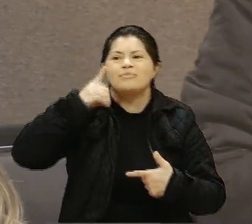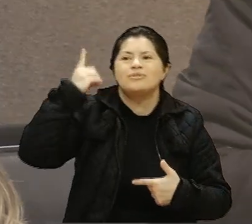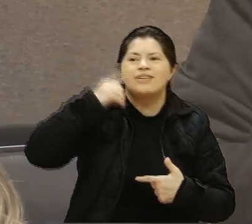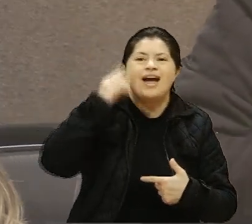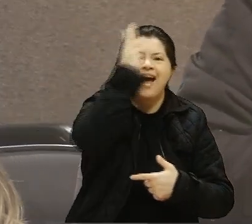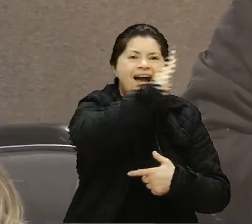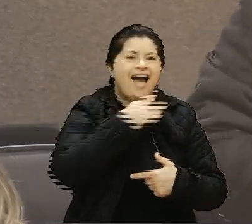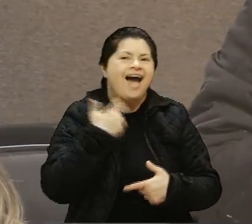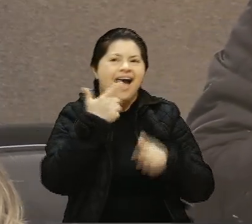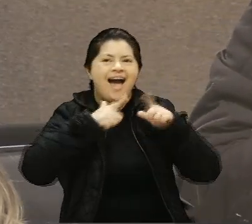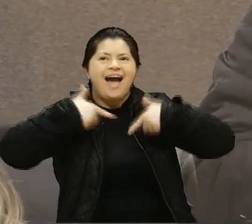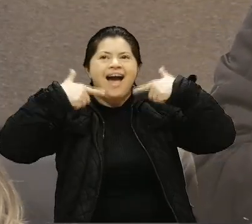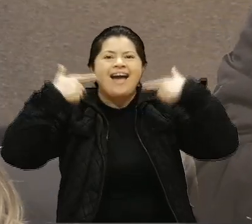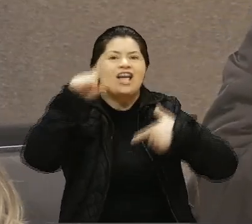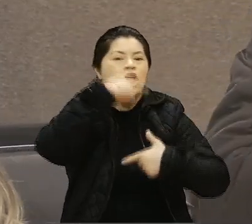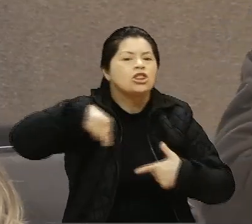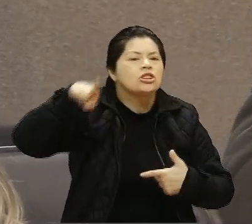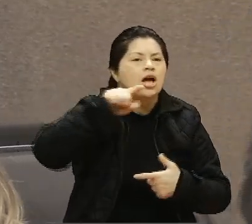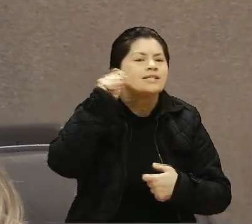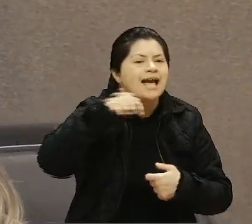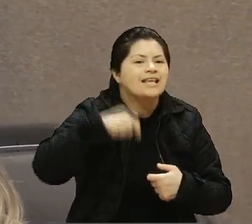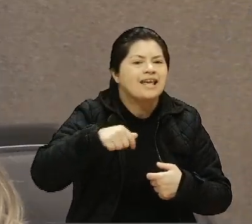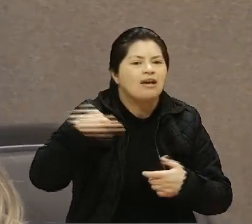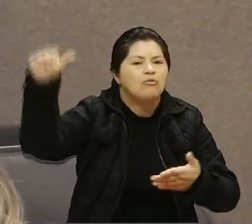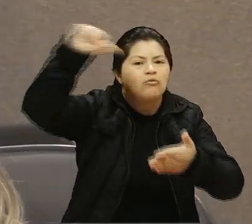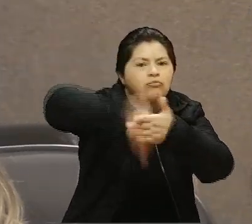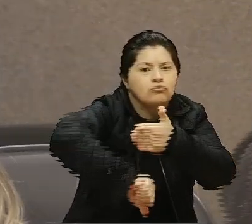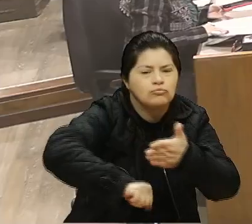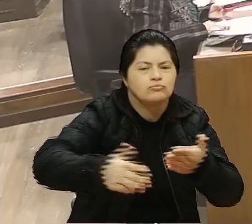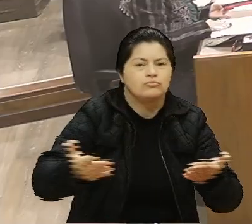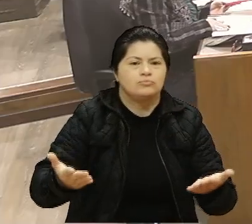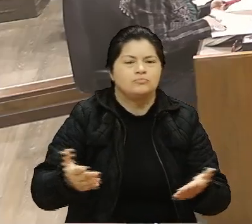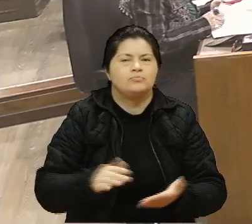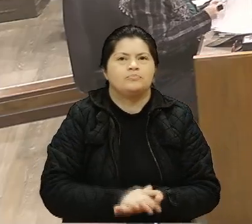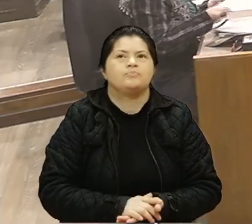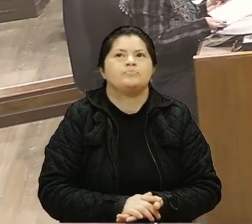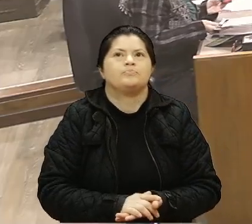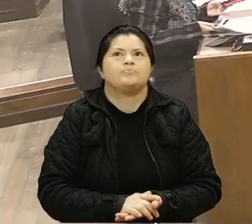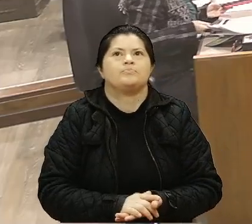cara do Brasil e nós estamos aqui se ferrando. Obrigado, presidente. Obrigado, vereador D'Ambrosio, com a palavra.